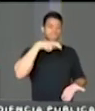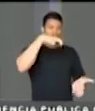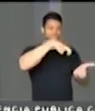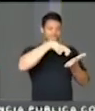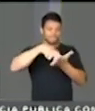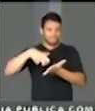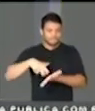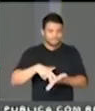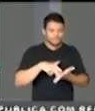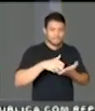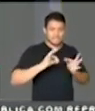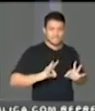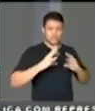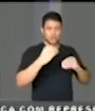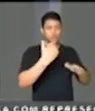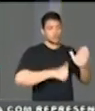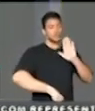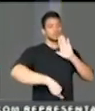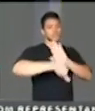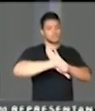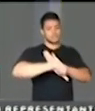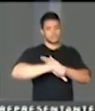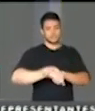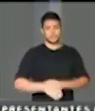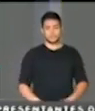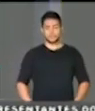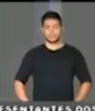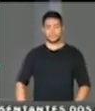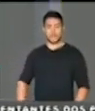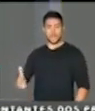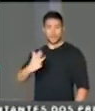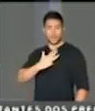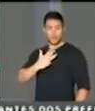que cometeu e continua cometendo. Lula livre, presidente, Lula livre!